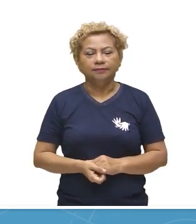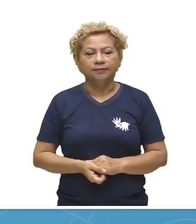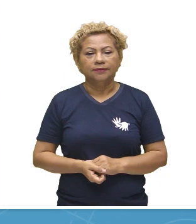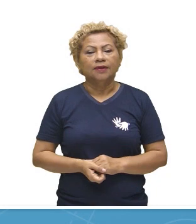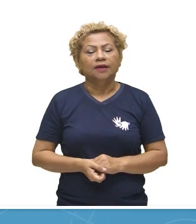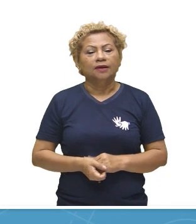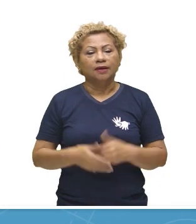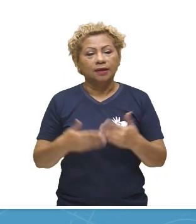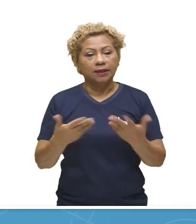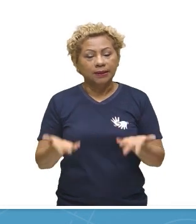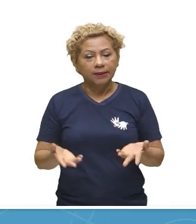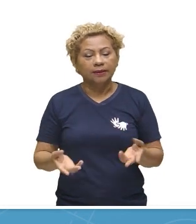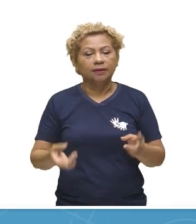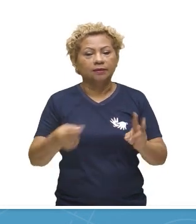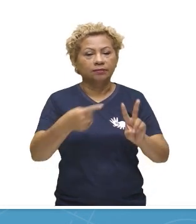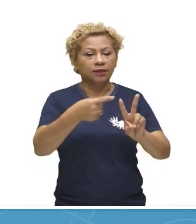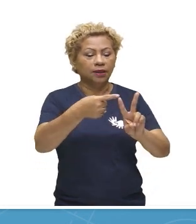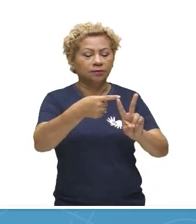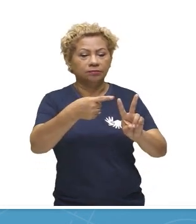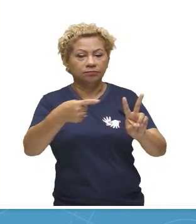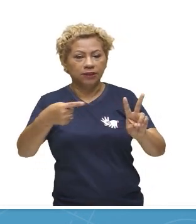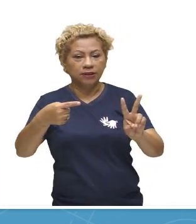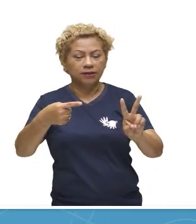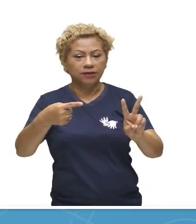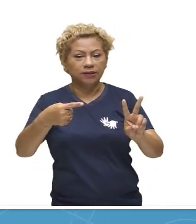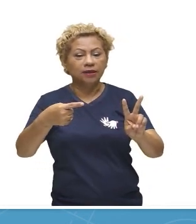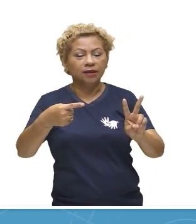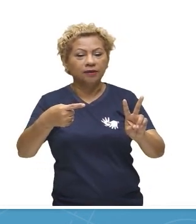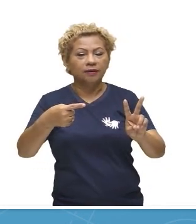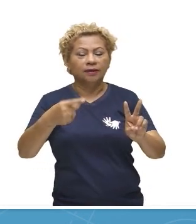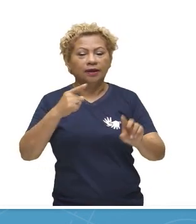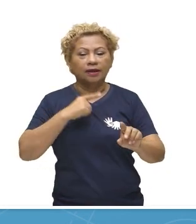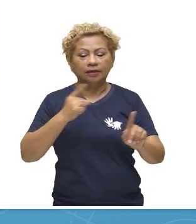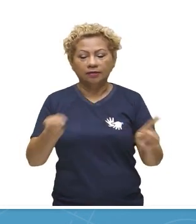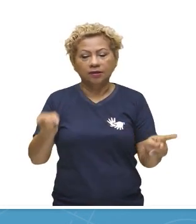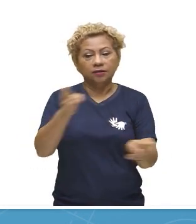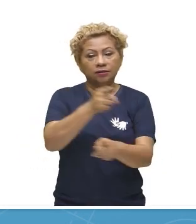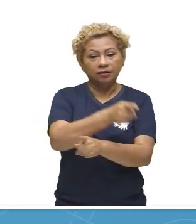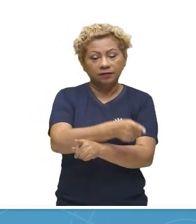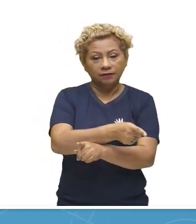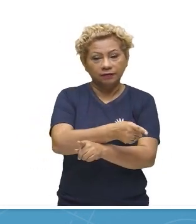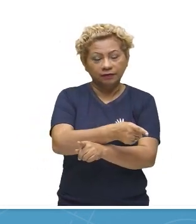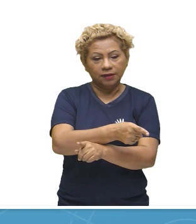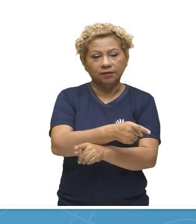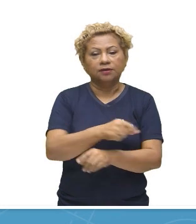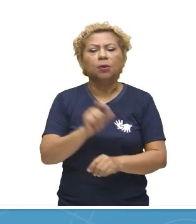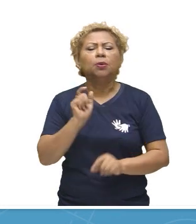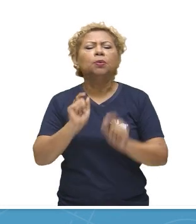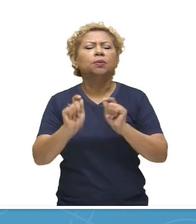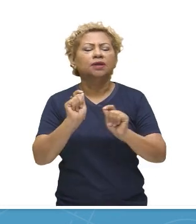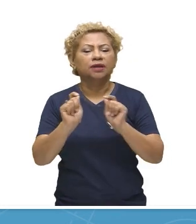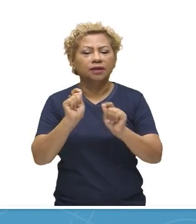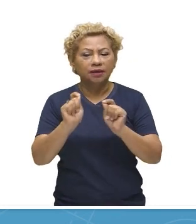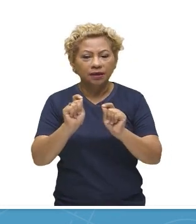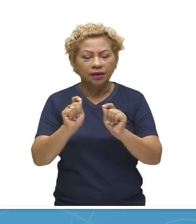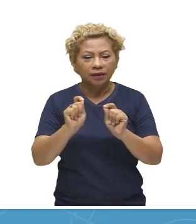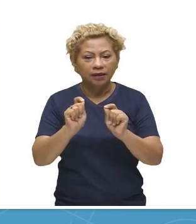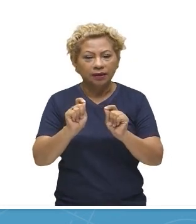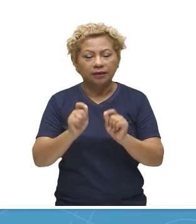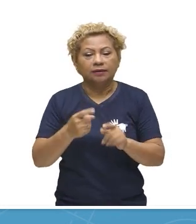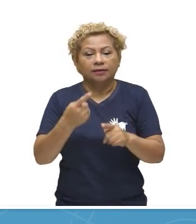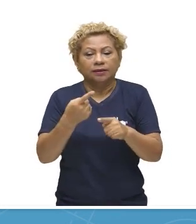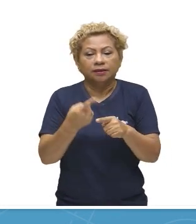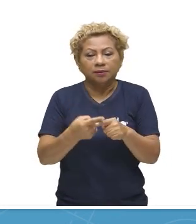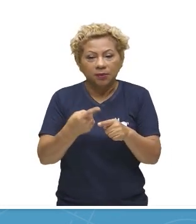Muito bem, a radiciação ela é a operação inversa da potenciação. E o que seria a operação inversa? É uma operação que desfaz